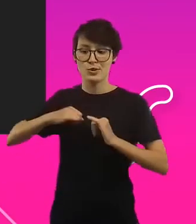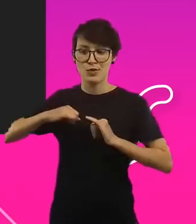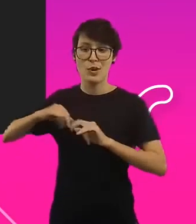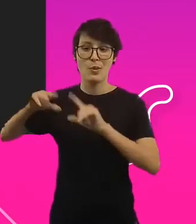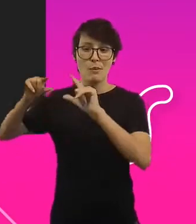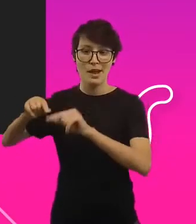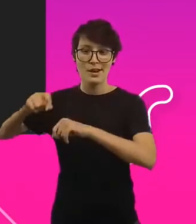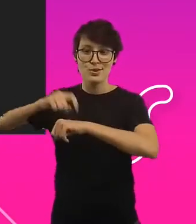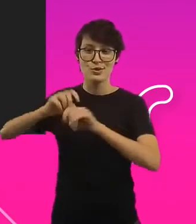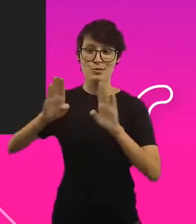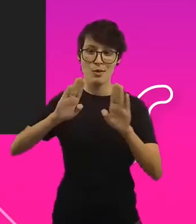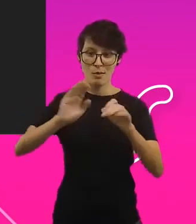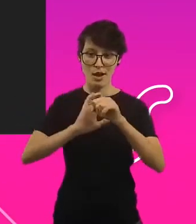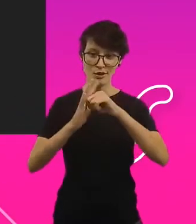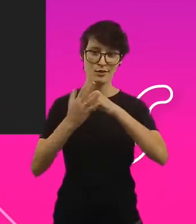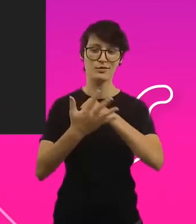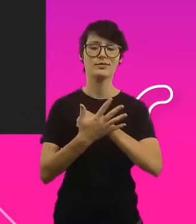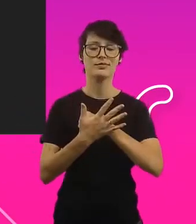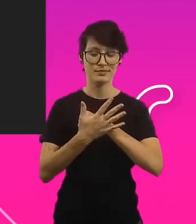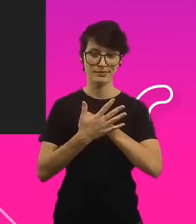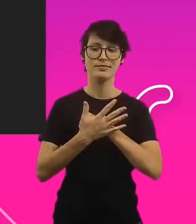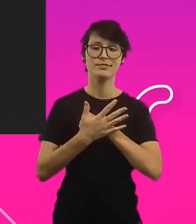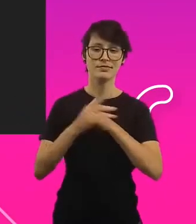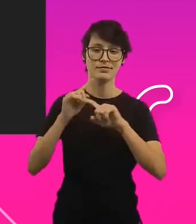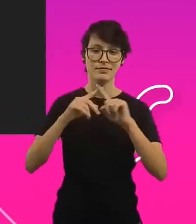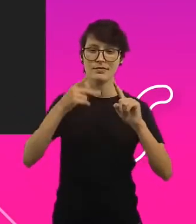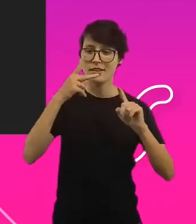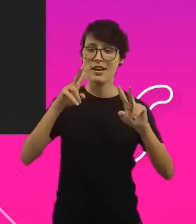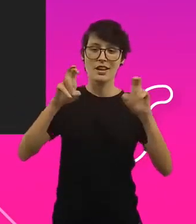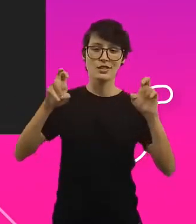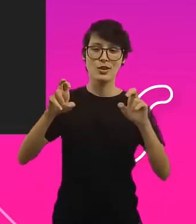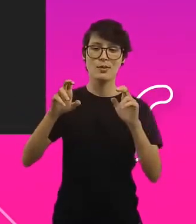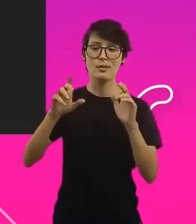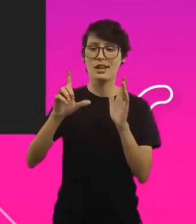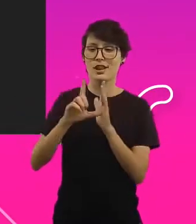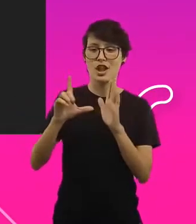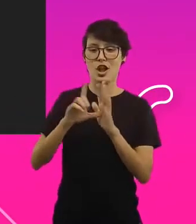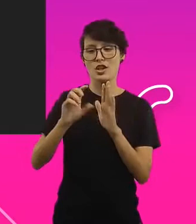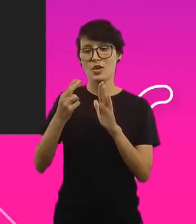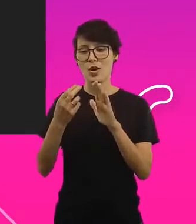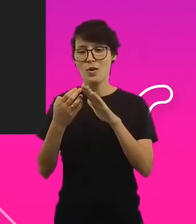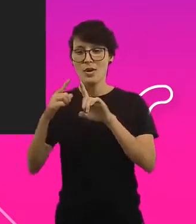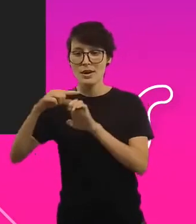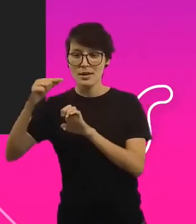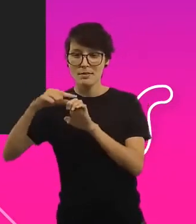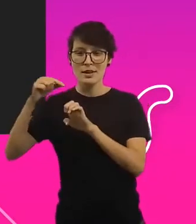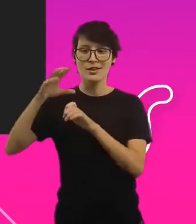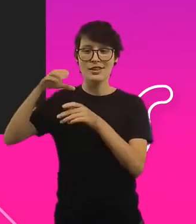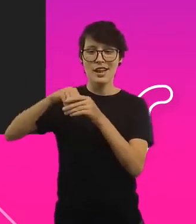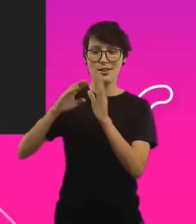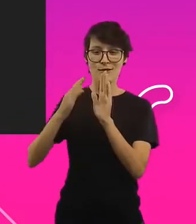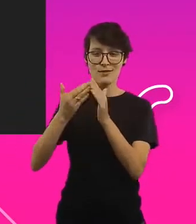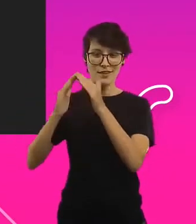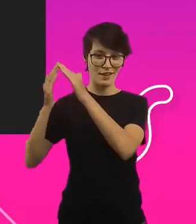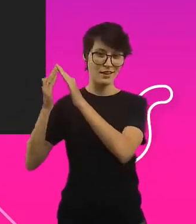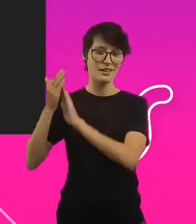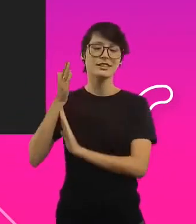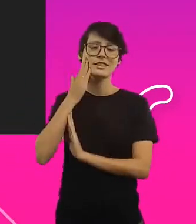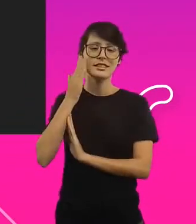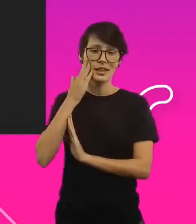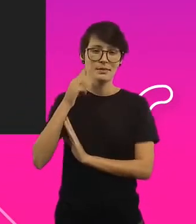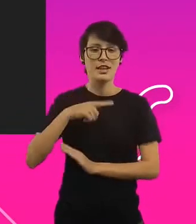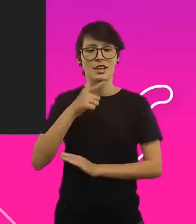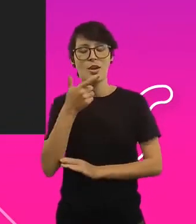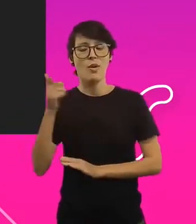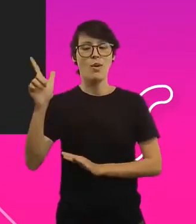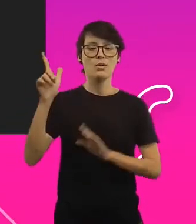pela pandemia. E quando a gente fala de pequenos negócios ou empreendedores na periferia, a gente sabe que tem outras